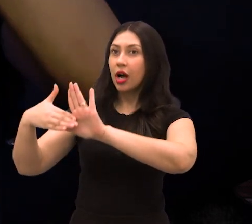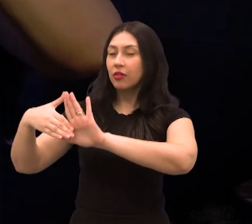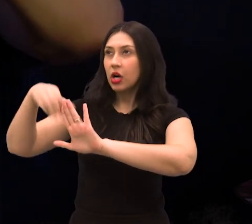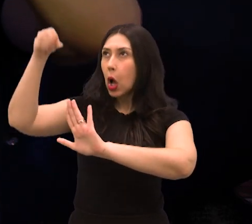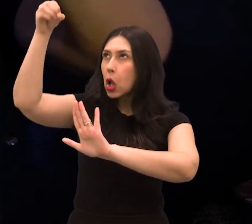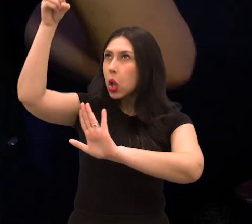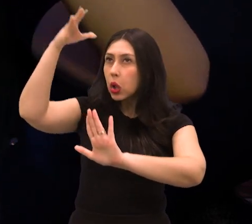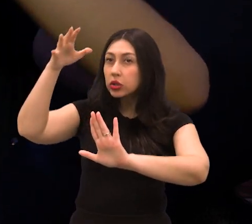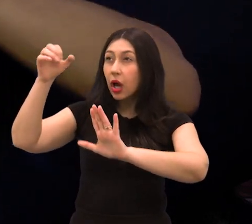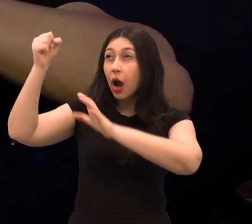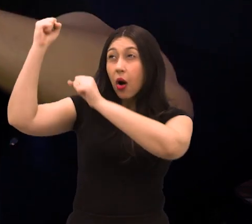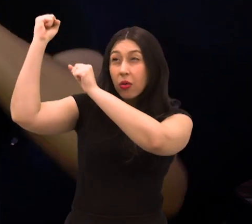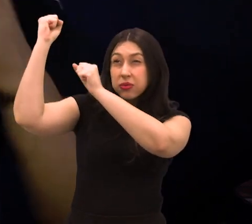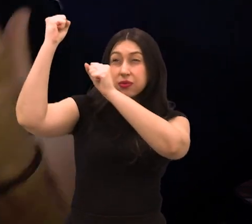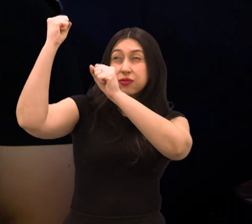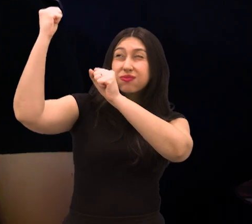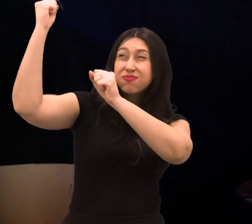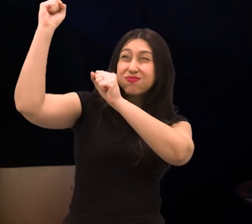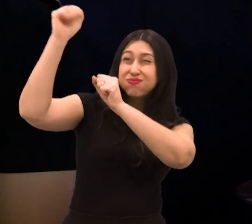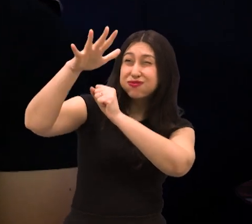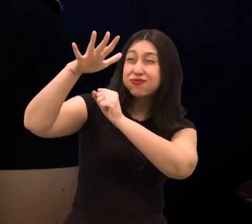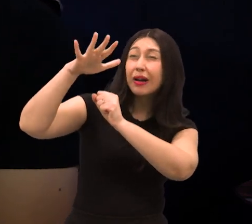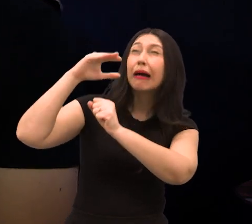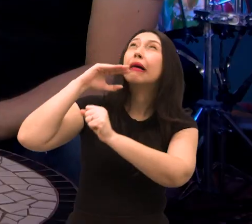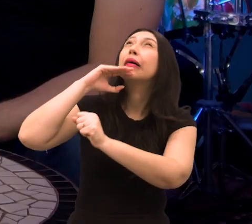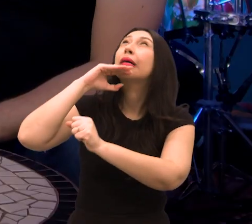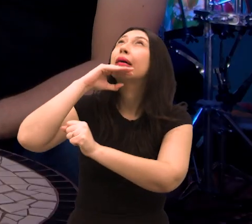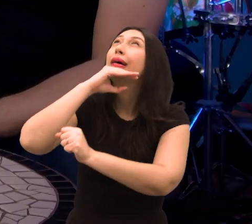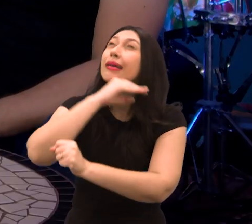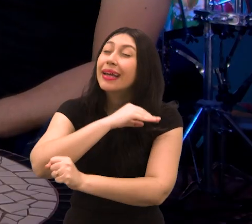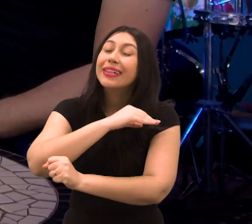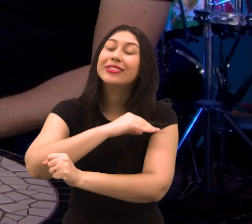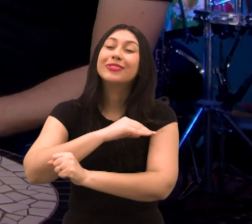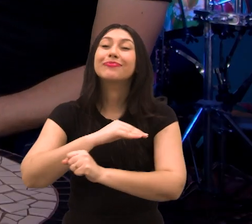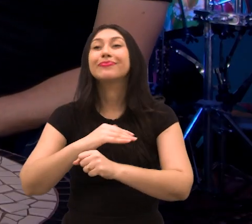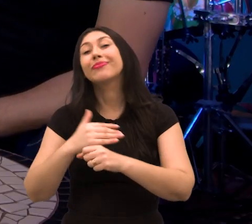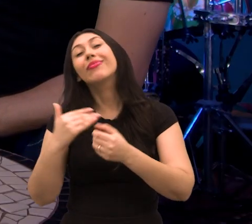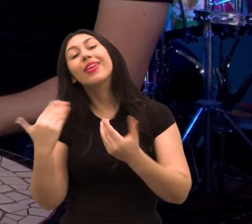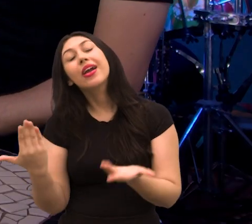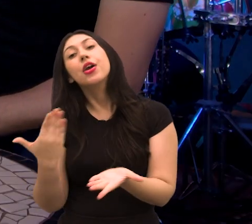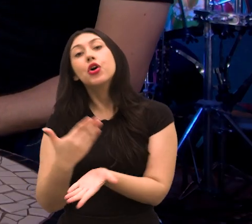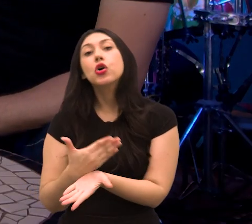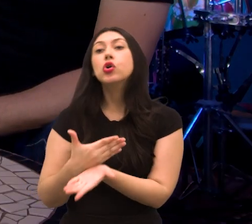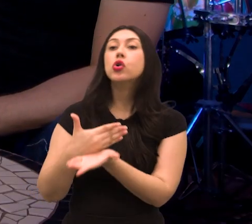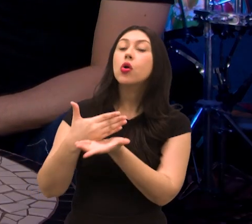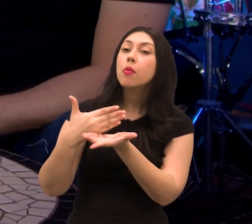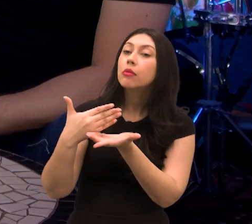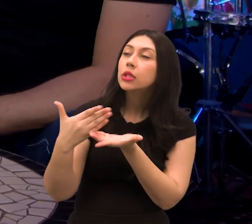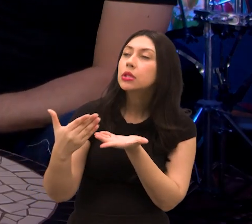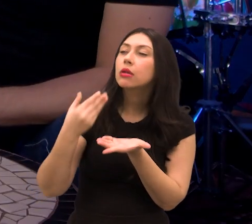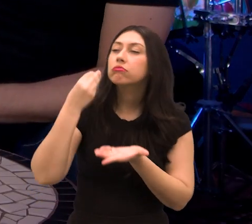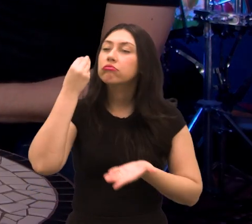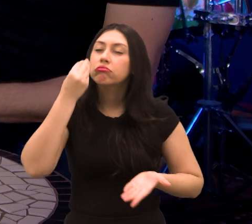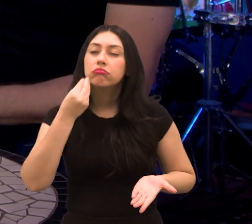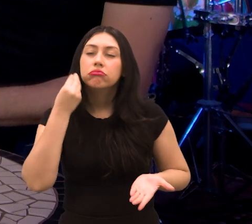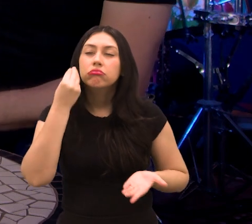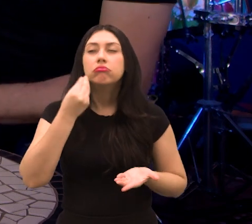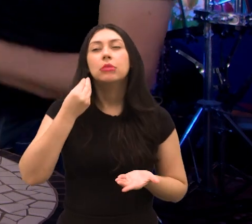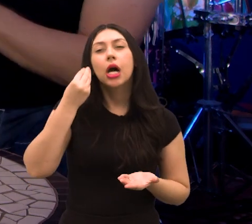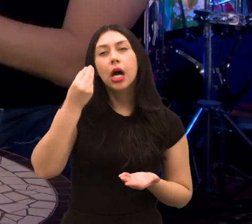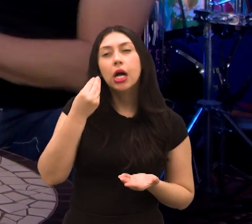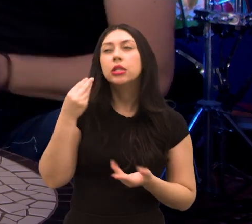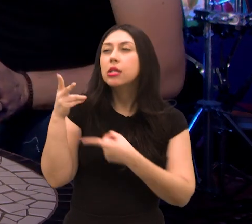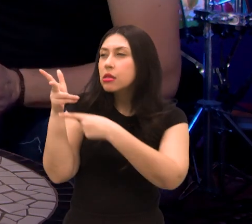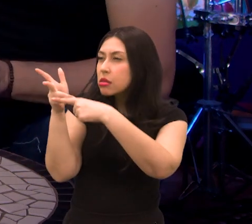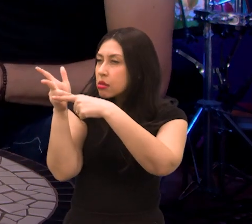lâmpadas, que, nossa, 1000 watts, que fritava a gente. E aí eu comecei a vivenciar essa coisa